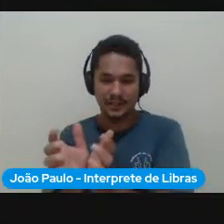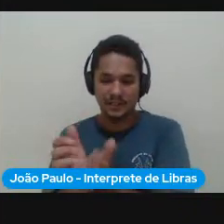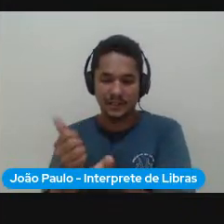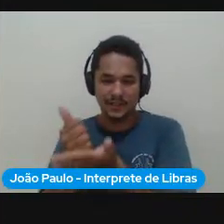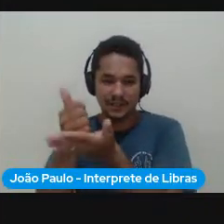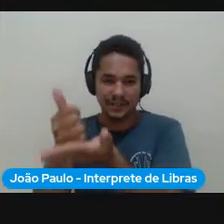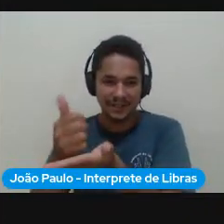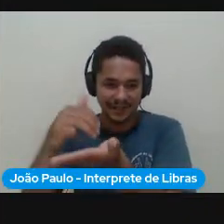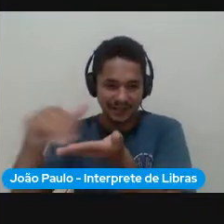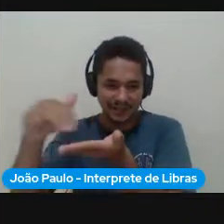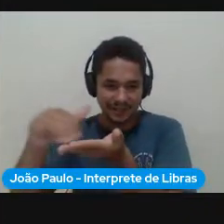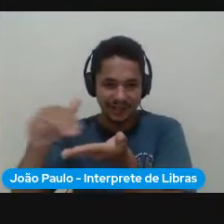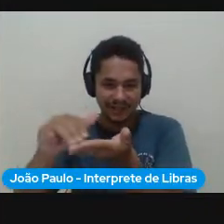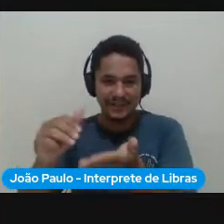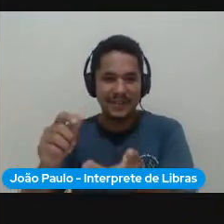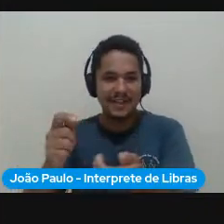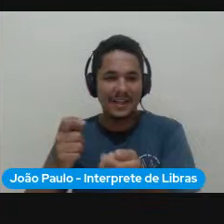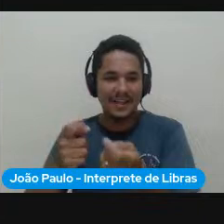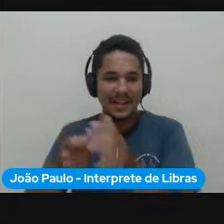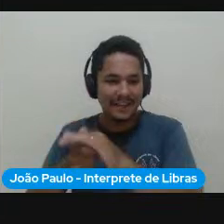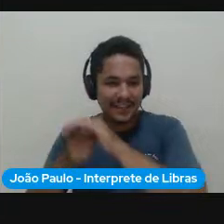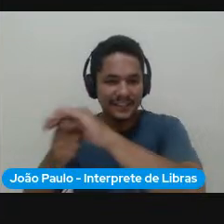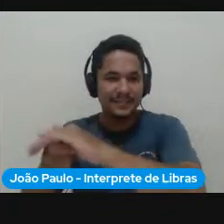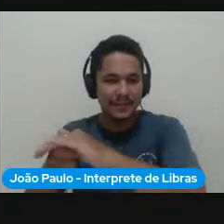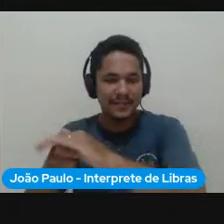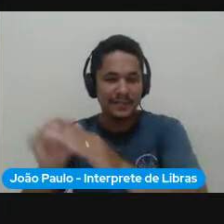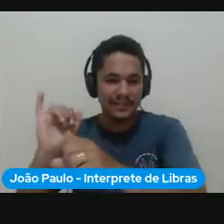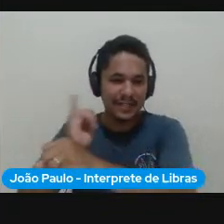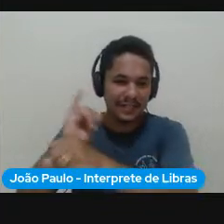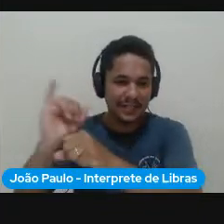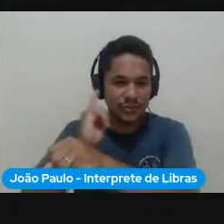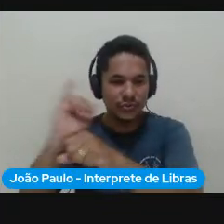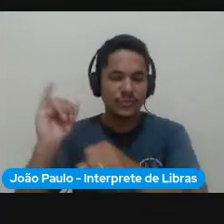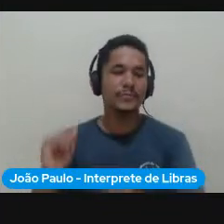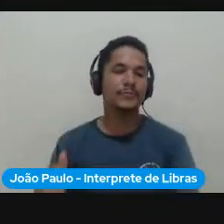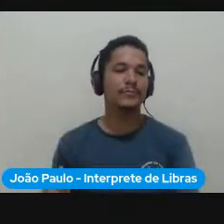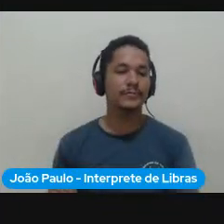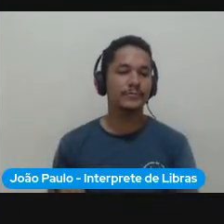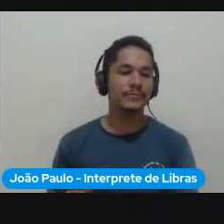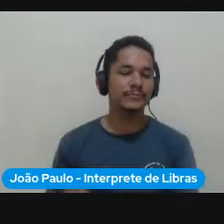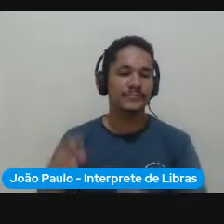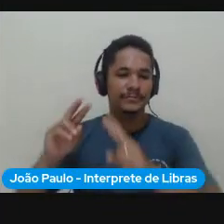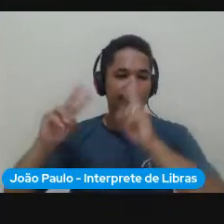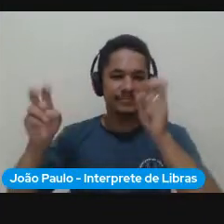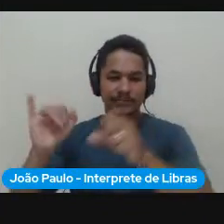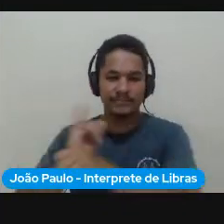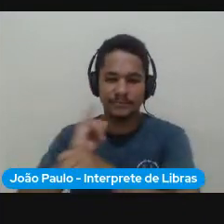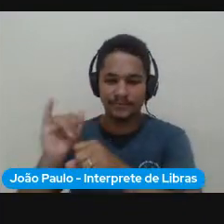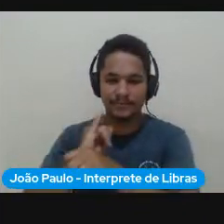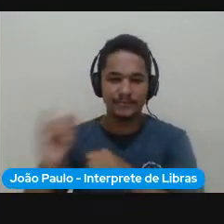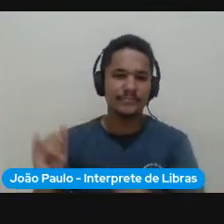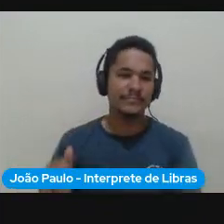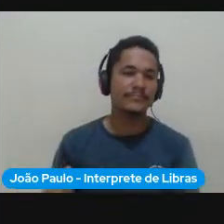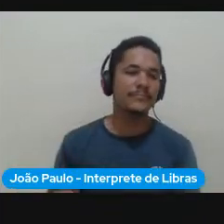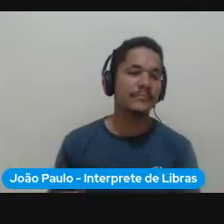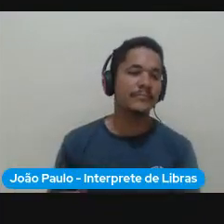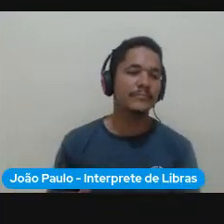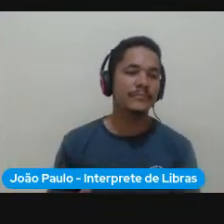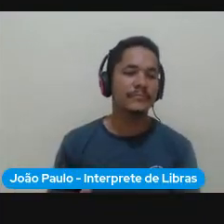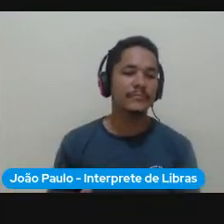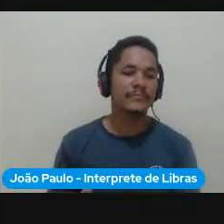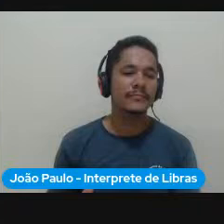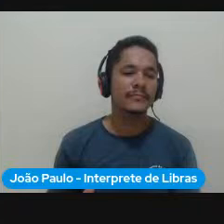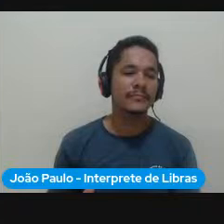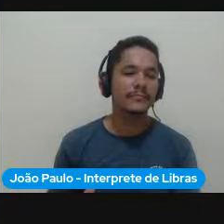de trata de SUAI, ela é de assunto estratégico, ela é a subsecretária, é a